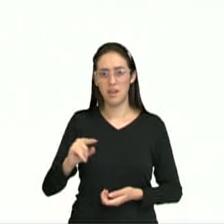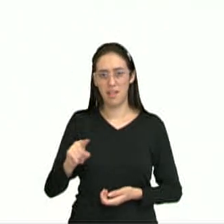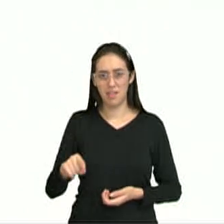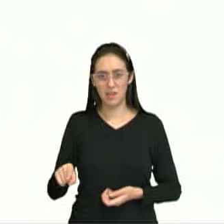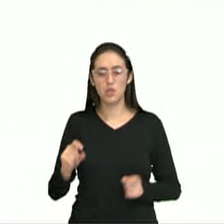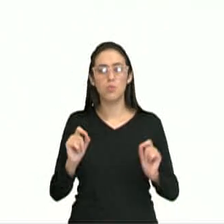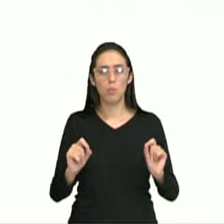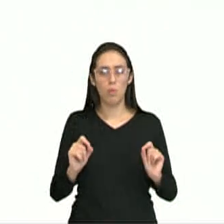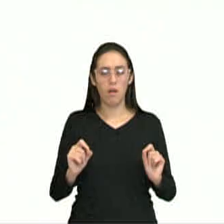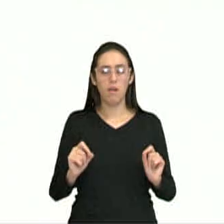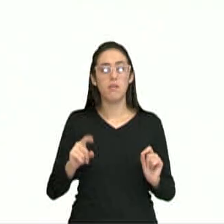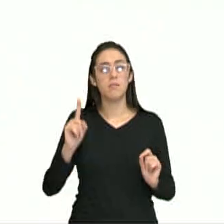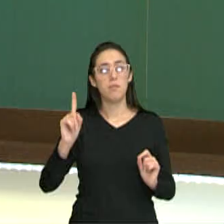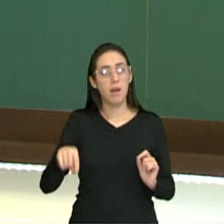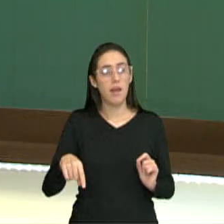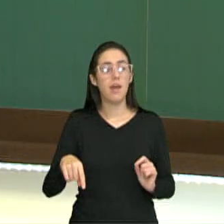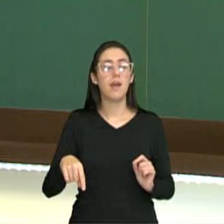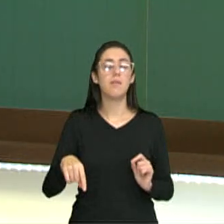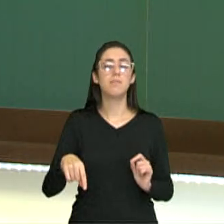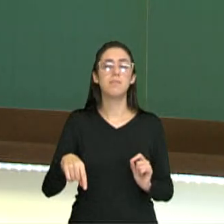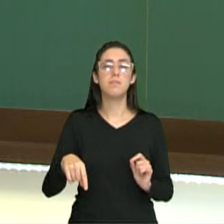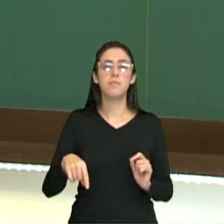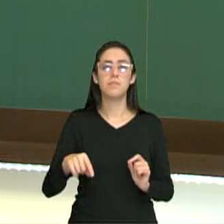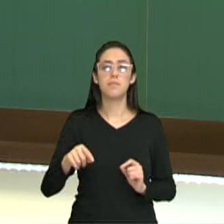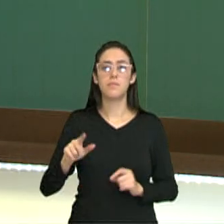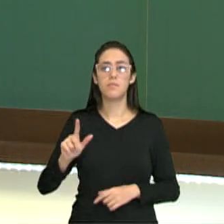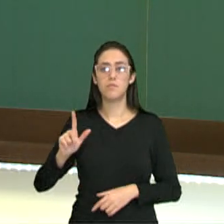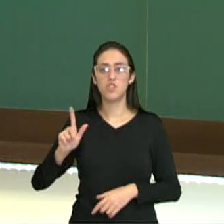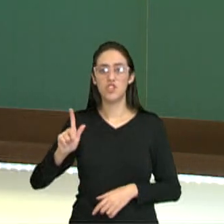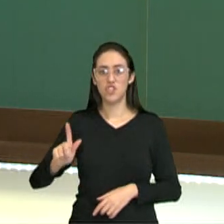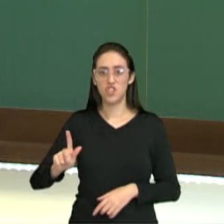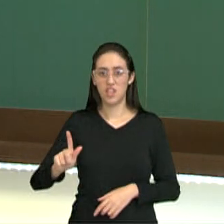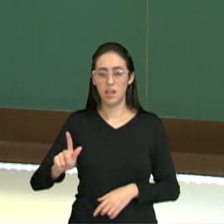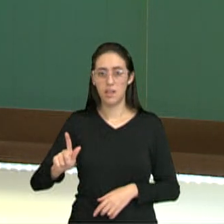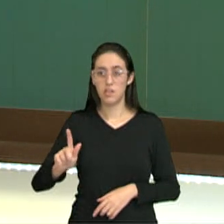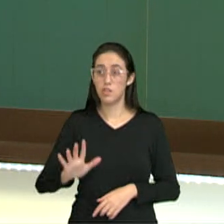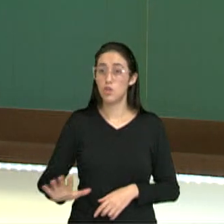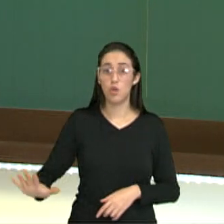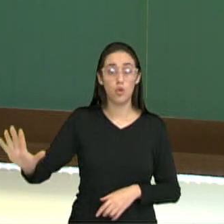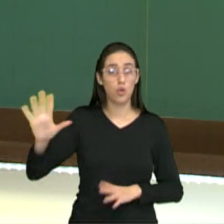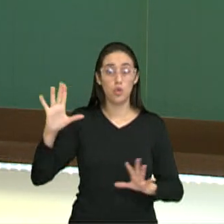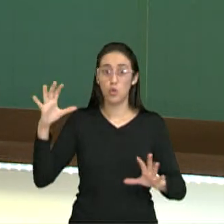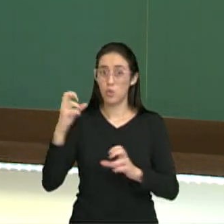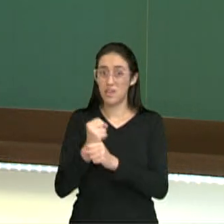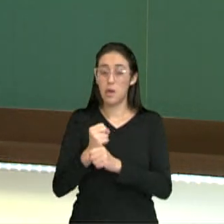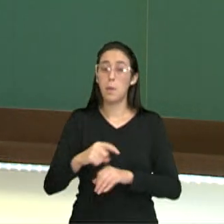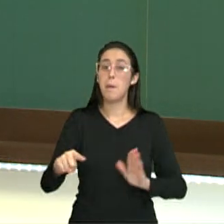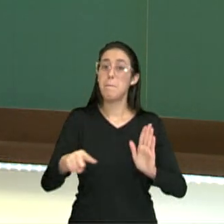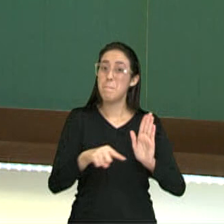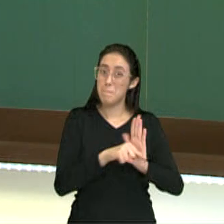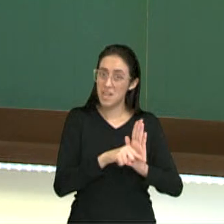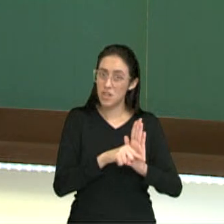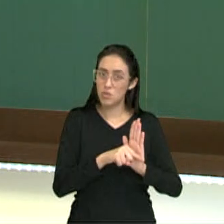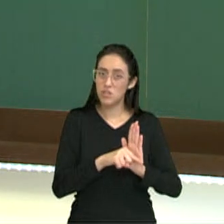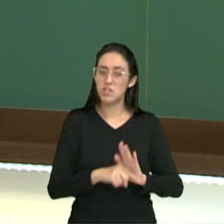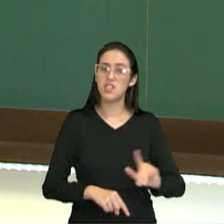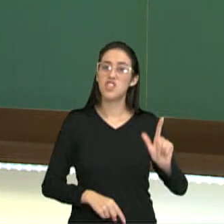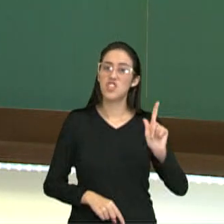vai ser a diferença entre a geratriz total menos a